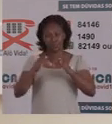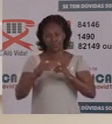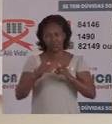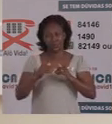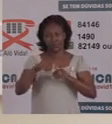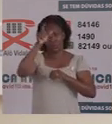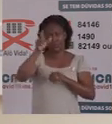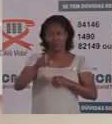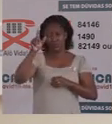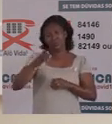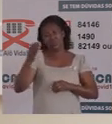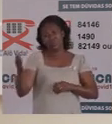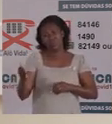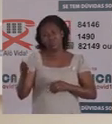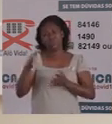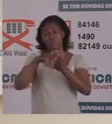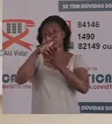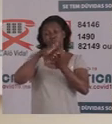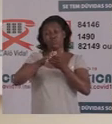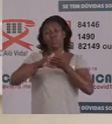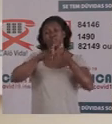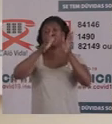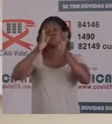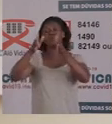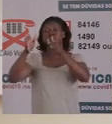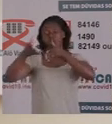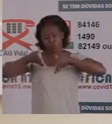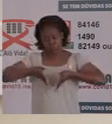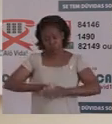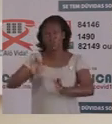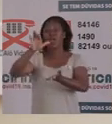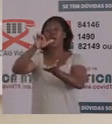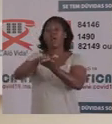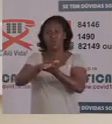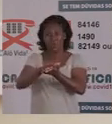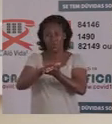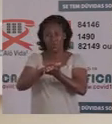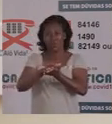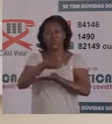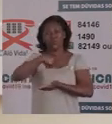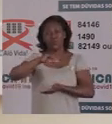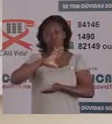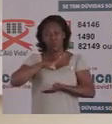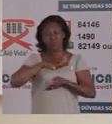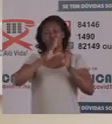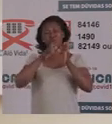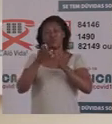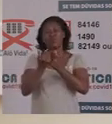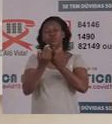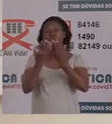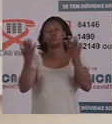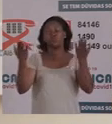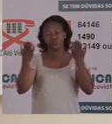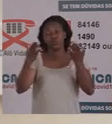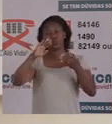a distribuição das nacionalidades. E nós temos que a maior parte dos casos são em indivíduos moçambicanos,